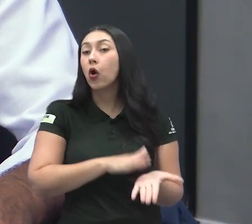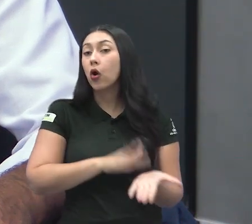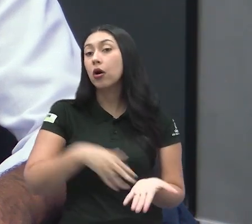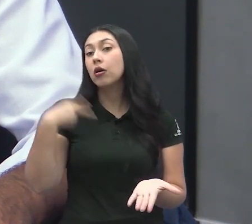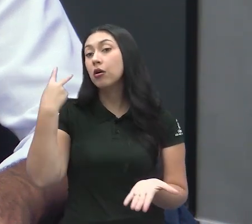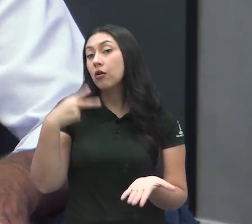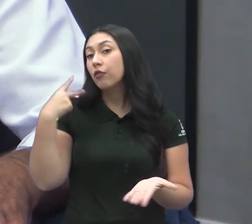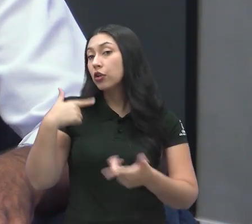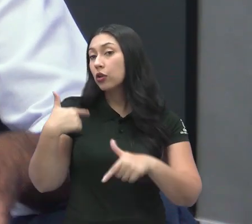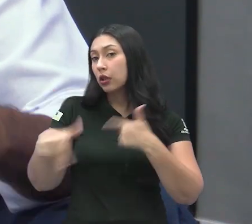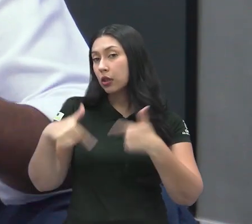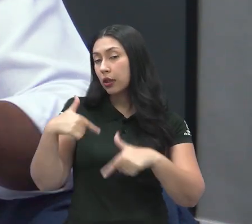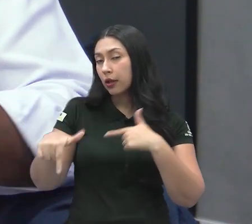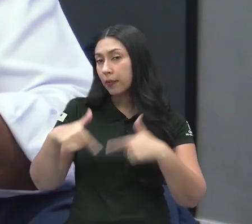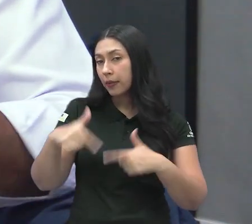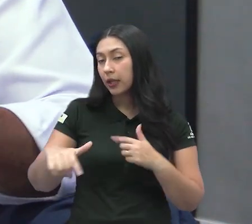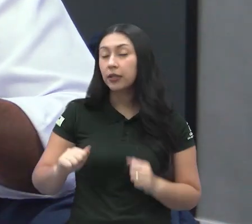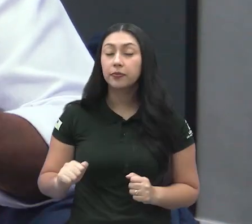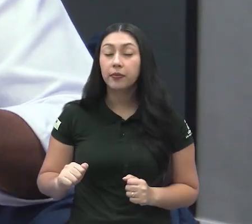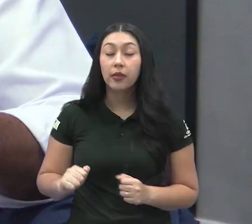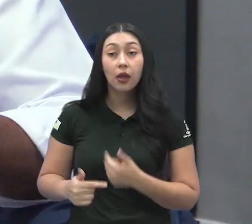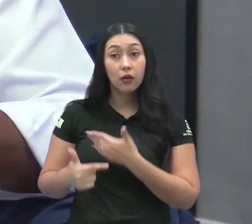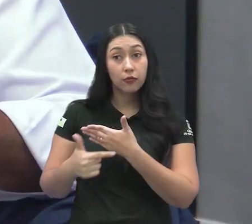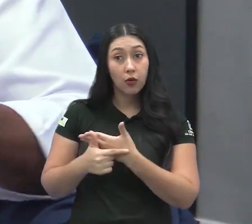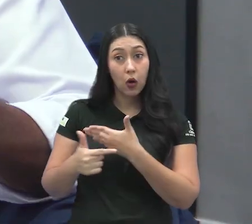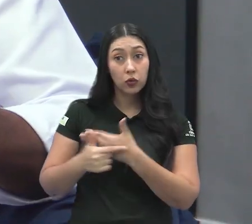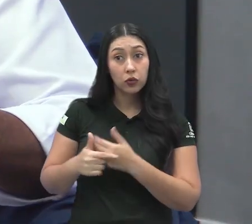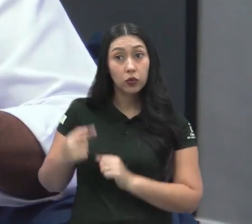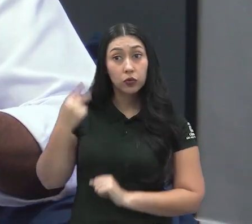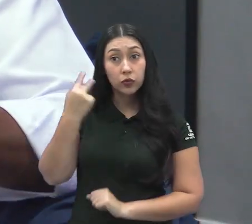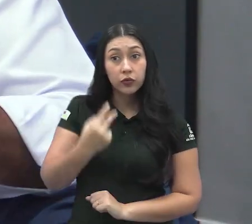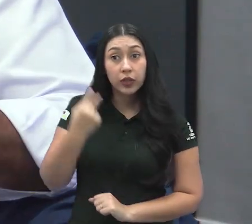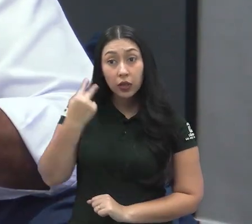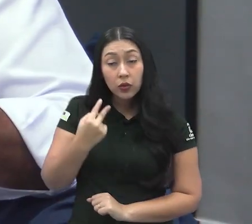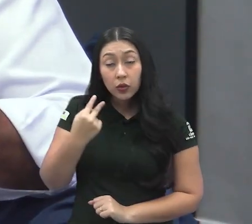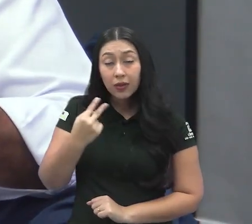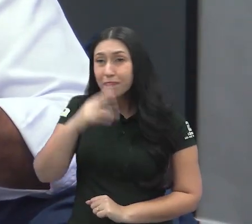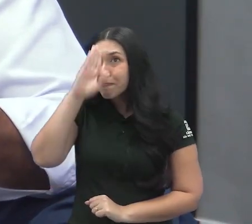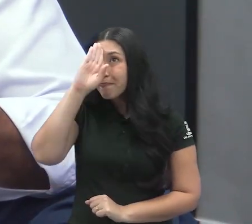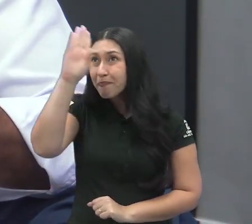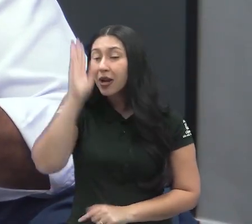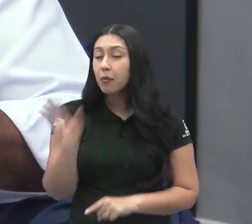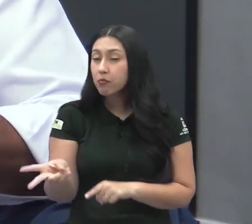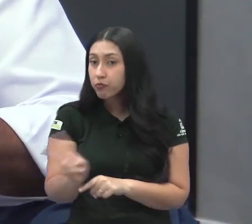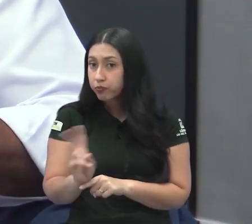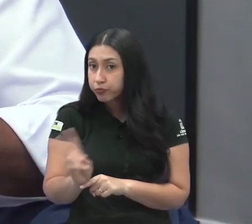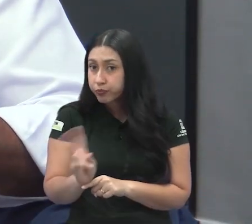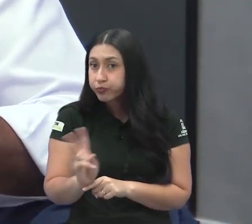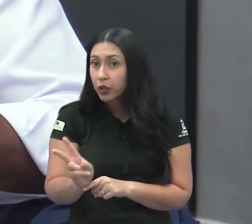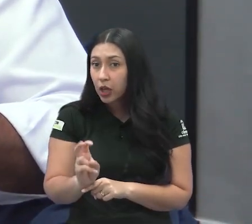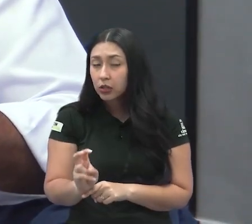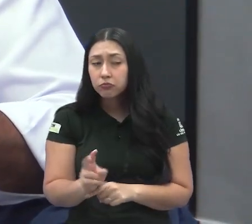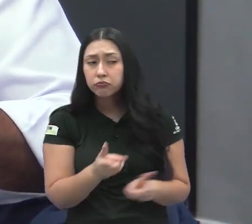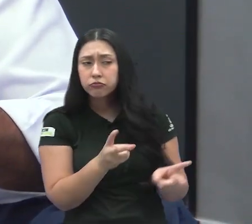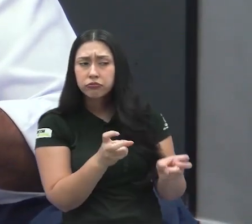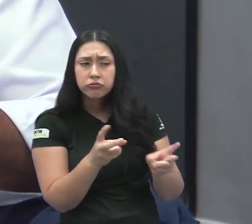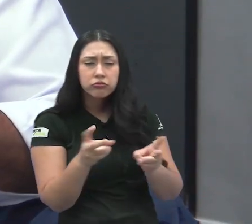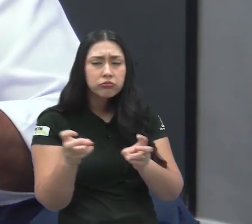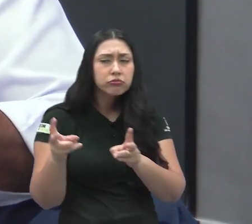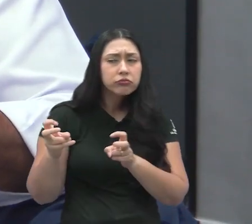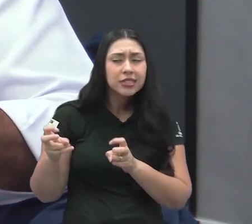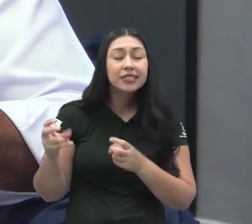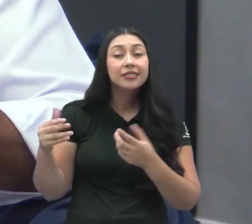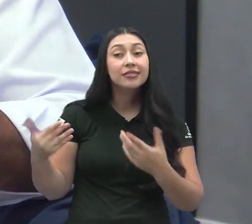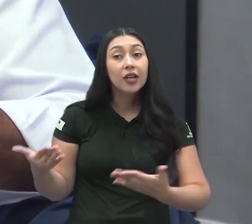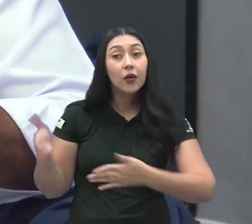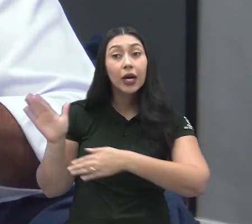estar ali. O papel do vereador principal é fiscalizar, né? Fiscalizando, o